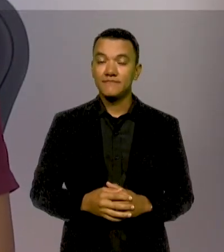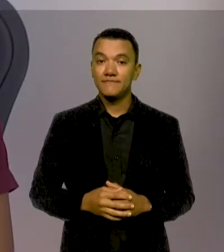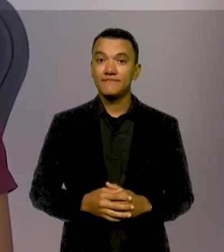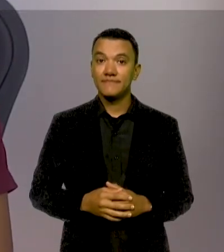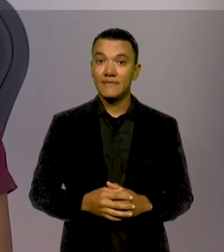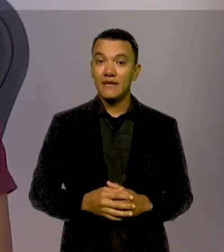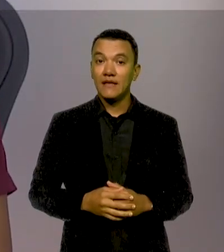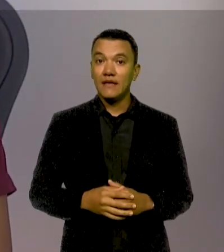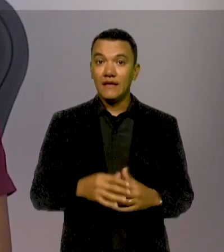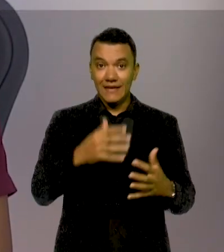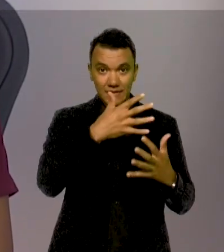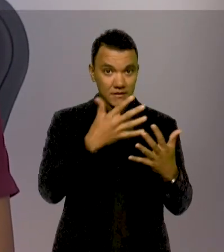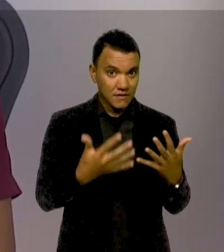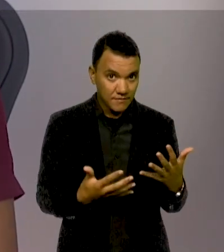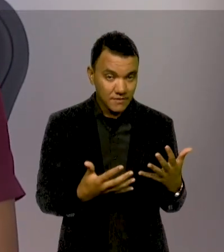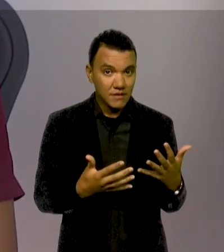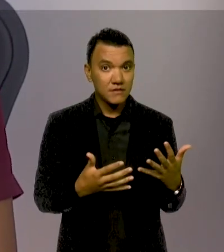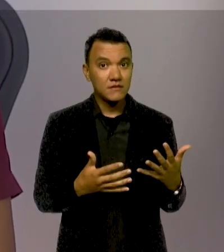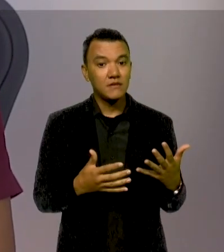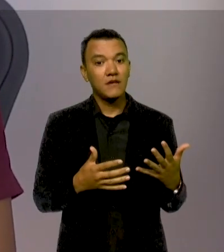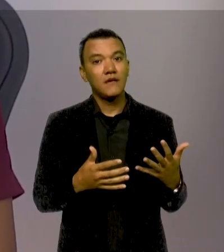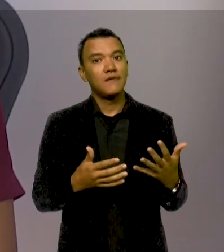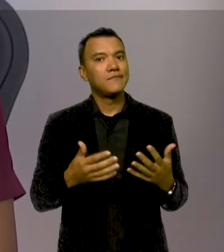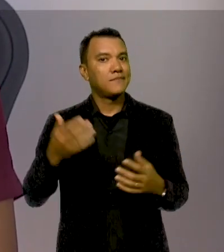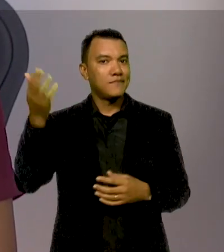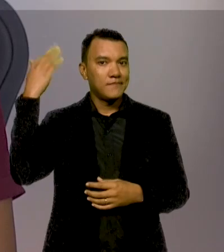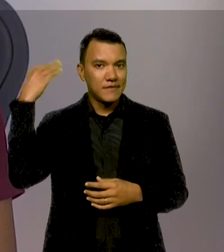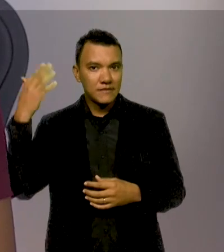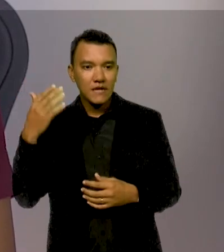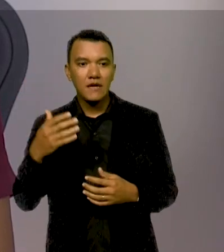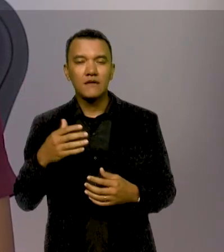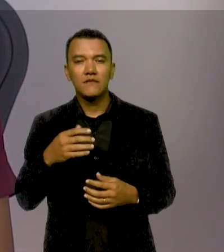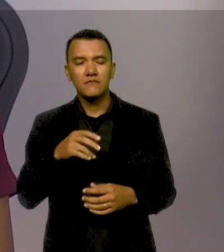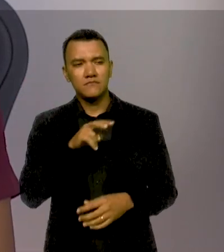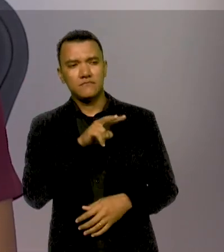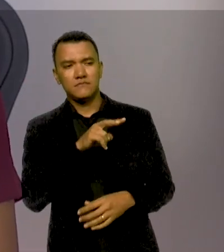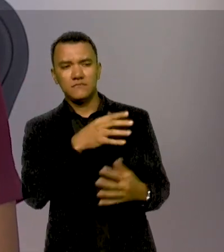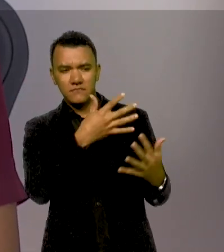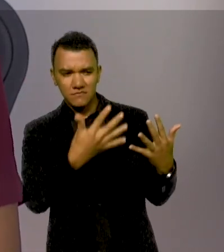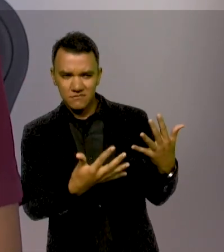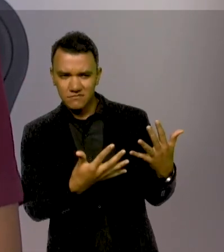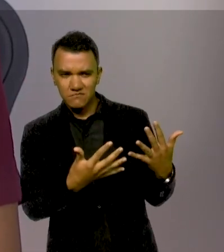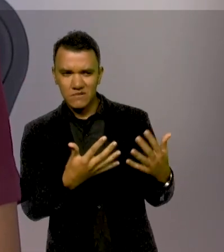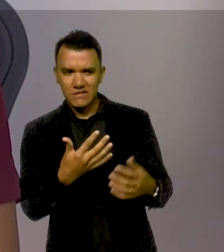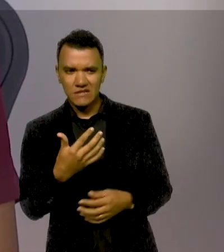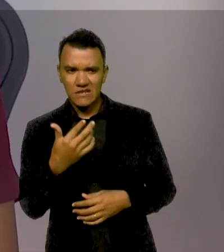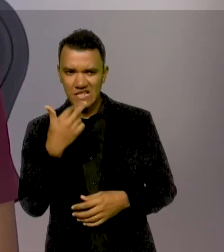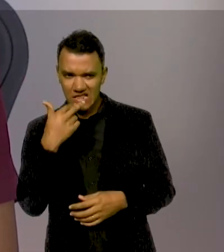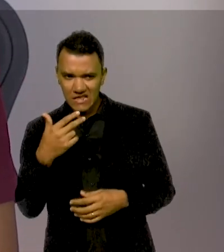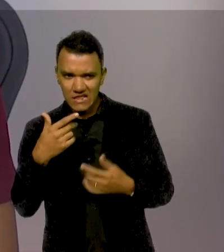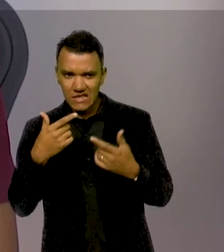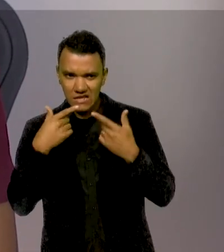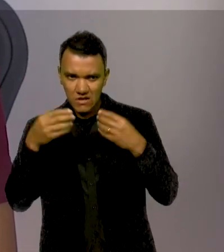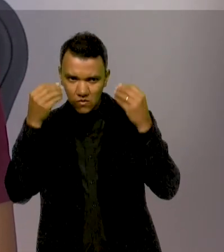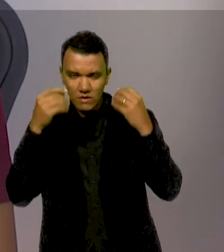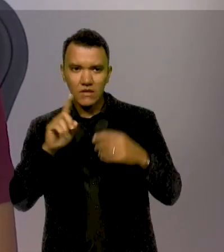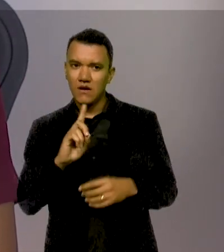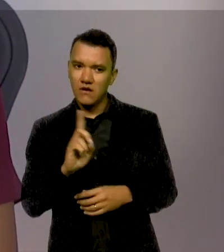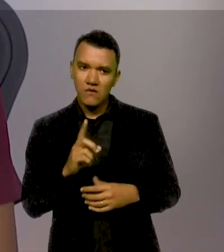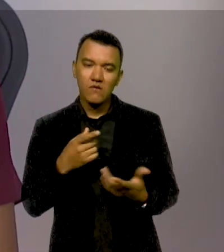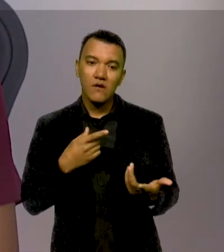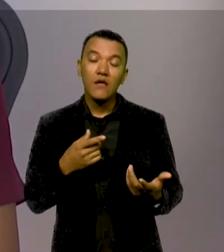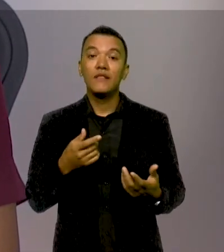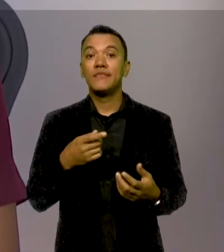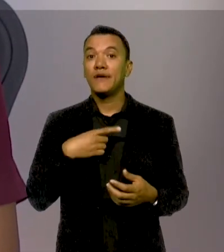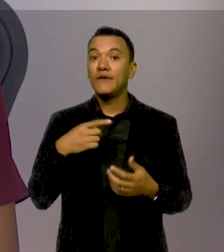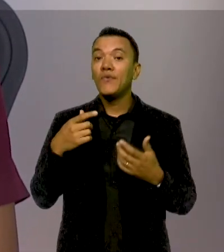de sinais, ela nem sempre foi reconhecida enquanto língua de sinais e durante muitos anos, décadas, ela foi